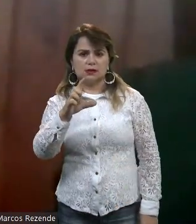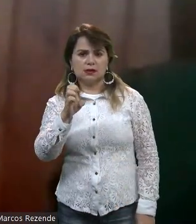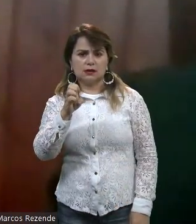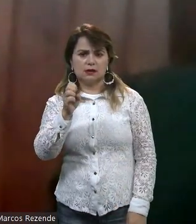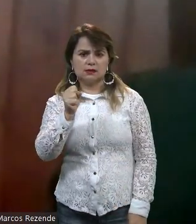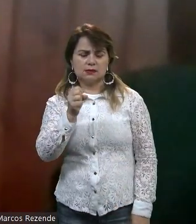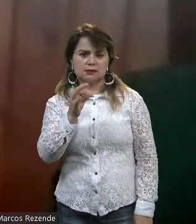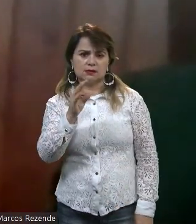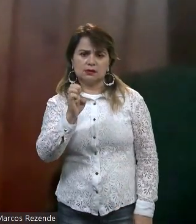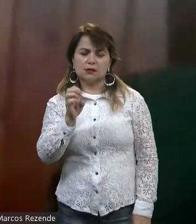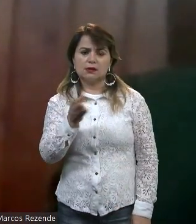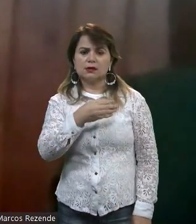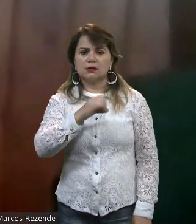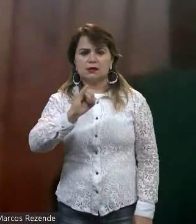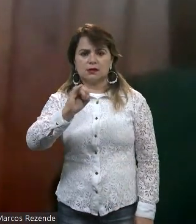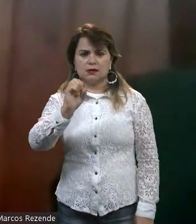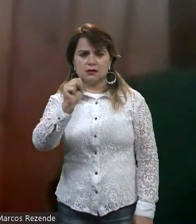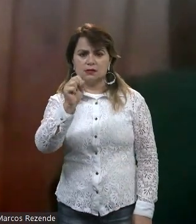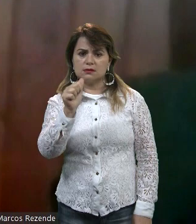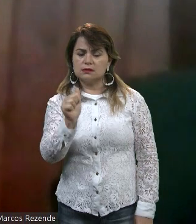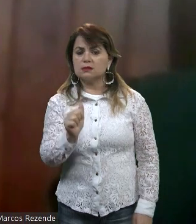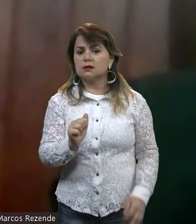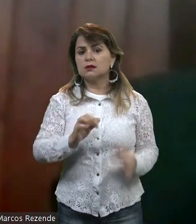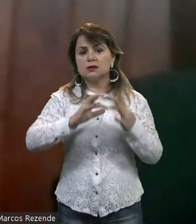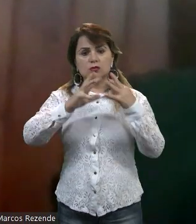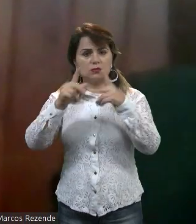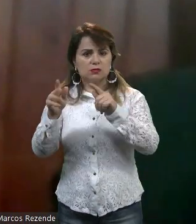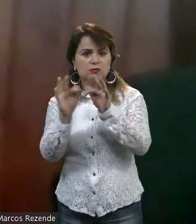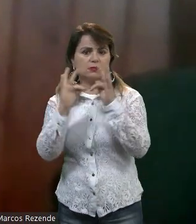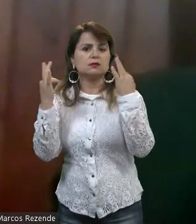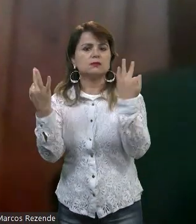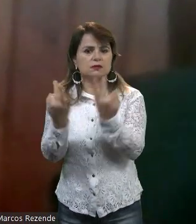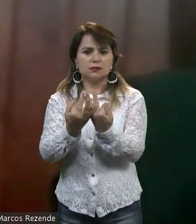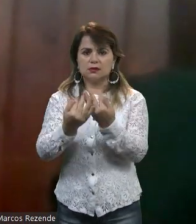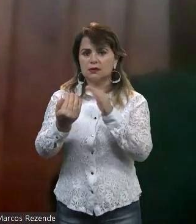a Isa, enfim, parabenizar toda a família.